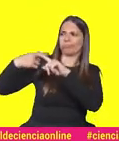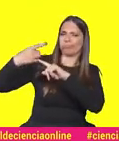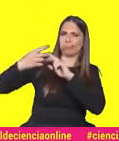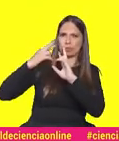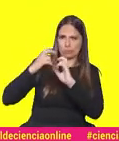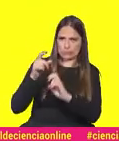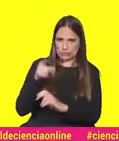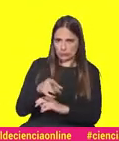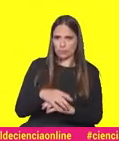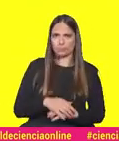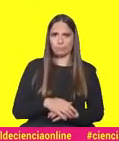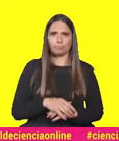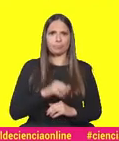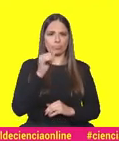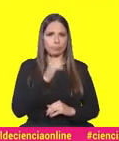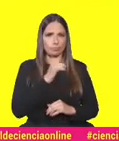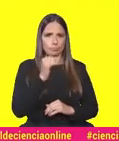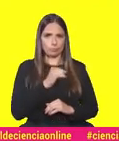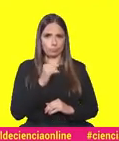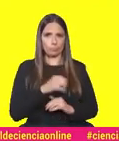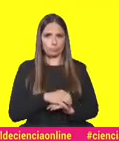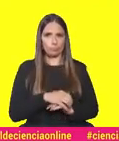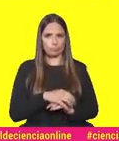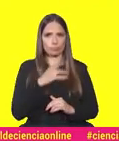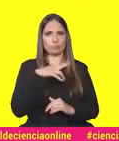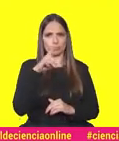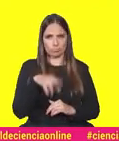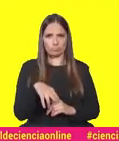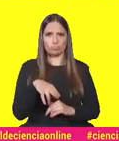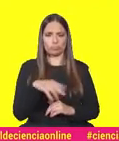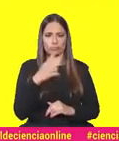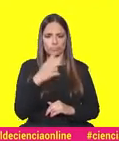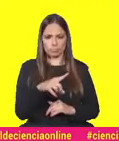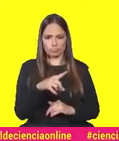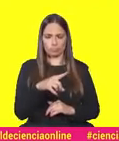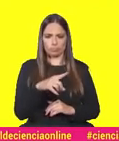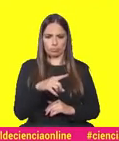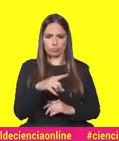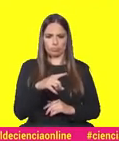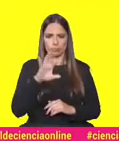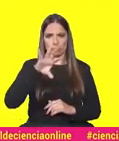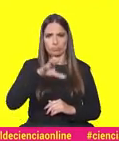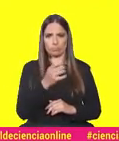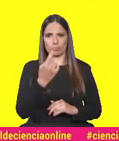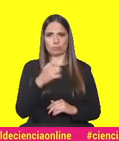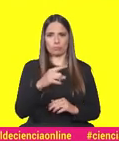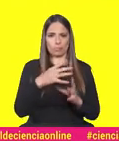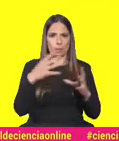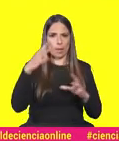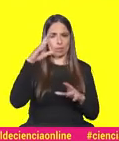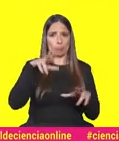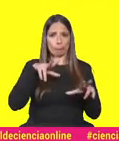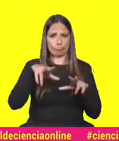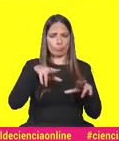paleontologia. Tem uma grande tradição. Portugal tem, repare, é um dos países com mais espécies de